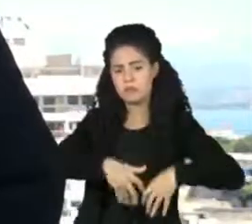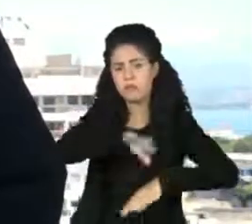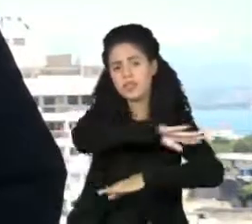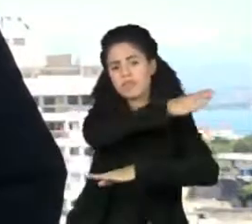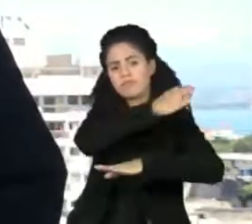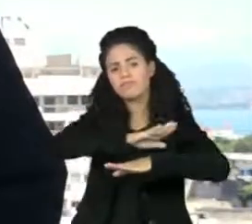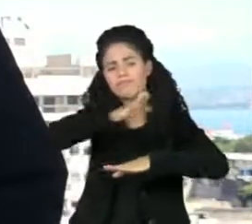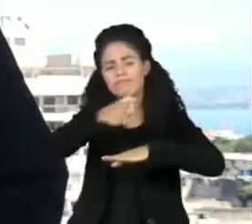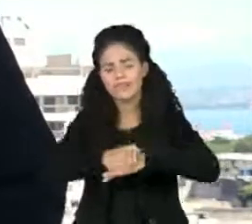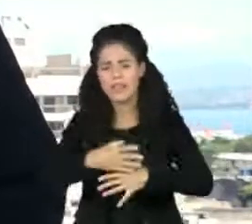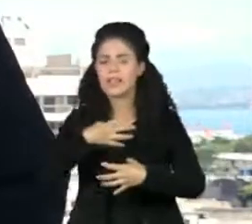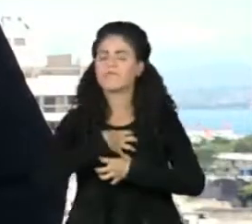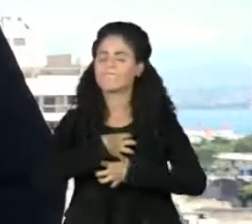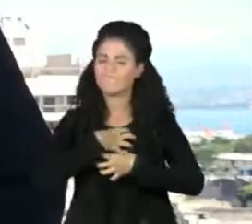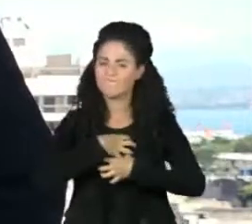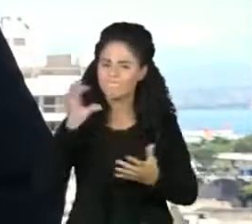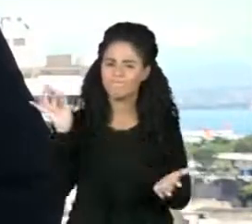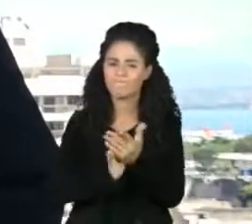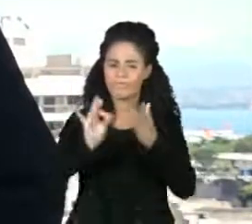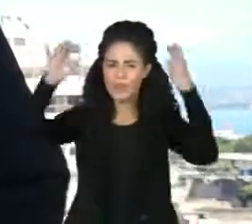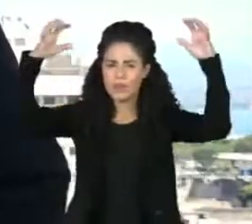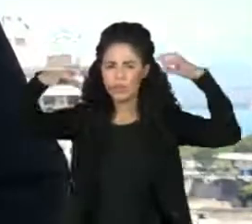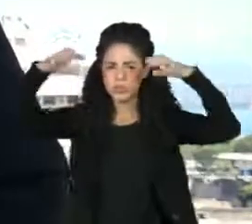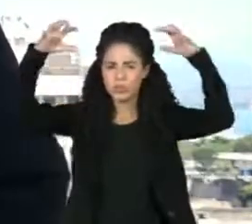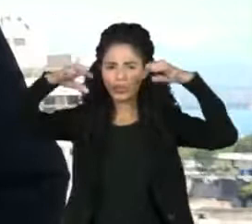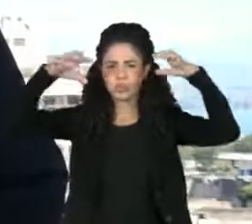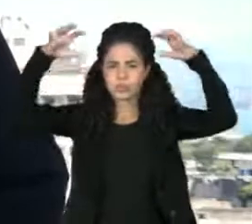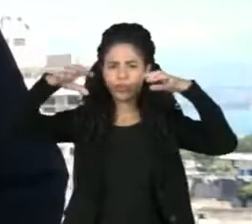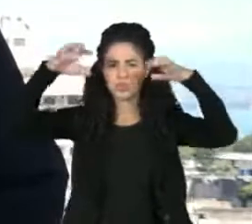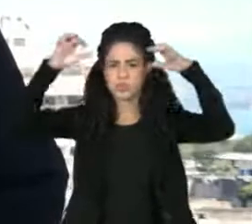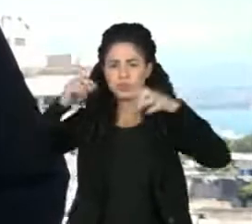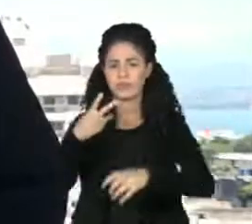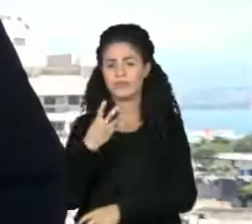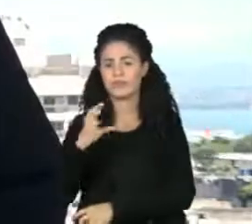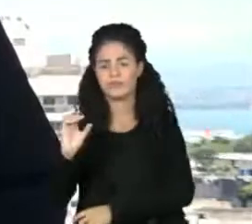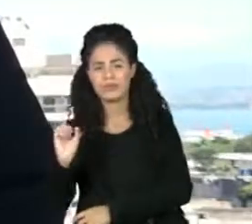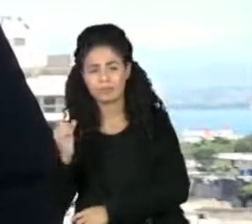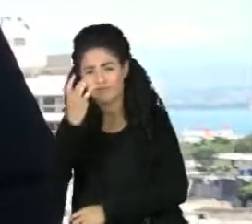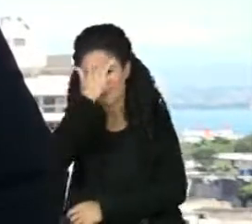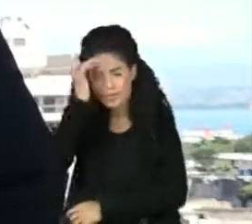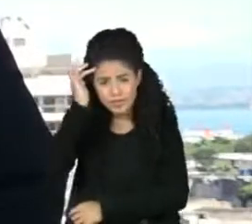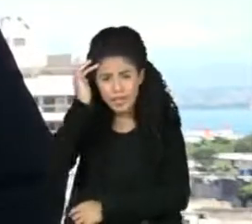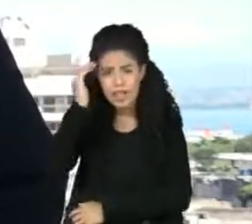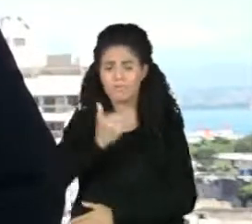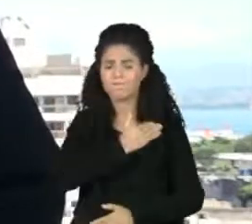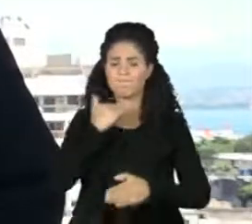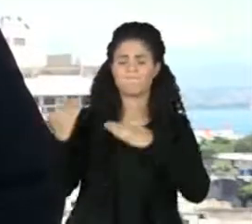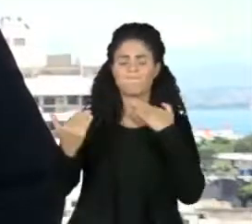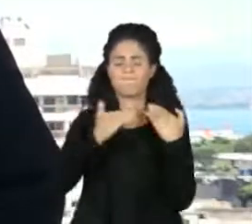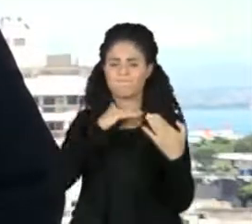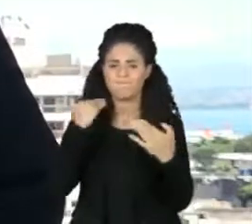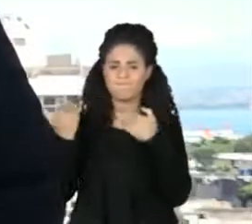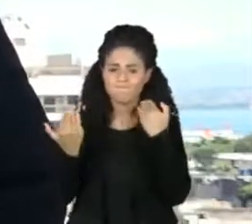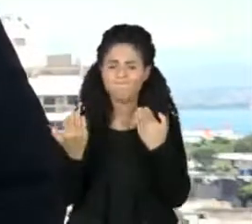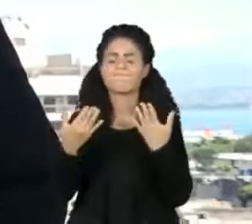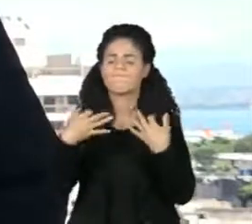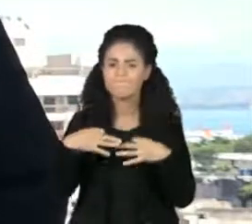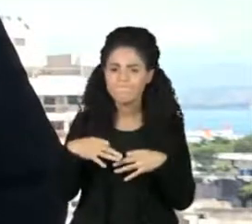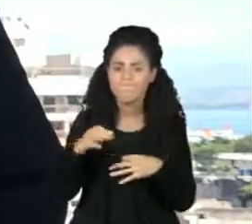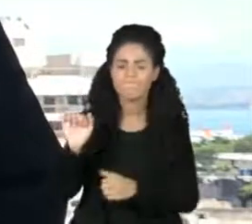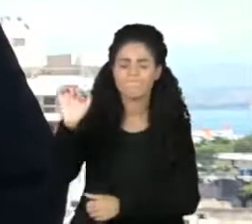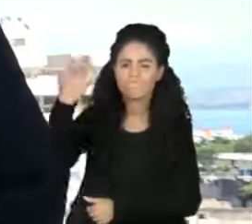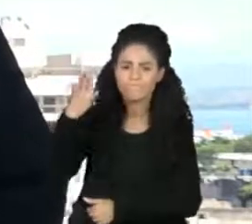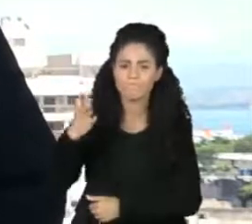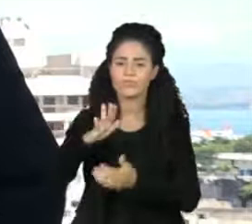foi duramente impactadas por um temporal que deixou mais de 230 mortos o episódio foi reconhecido pela cidade